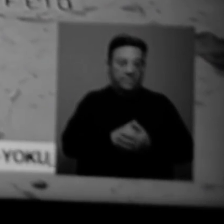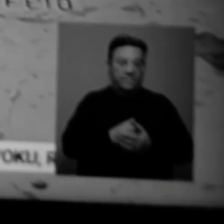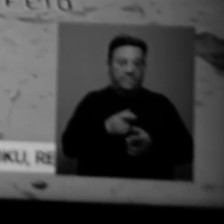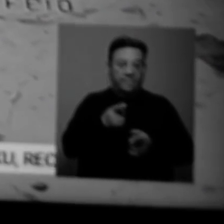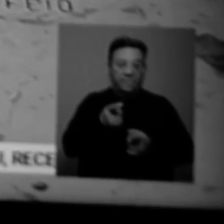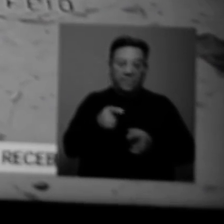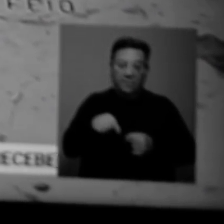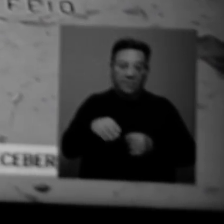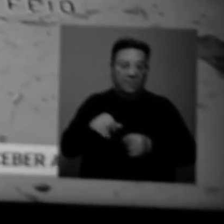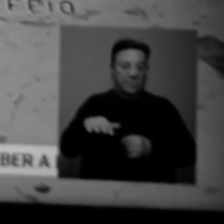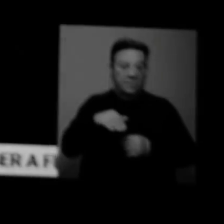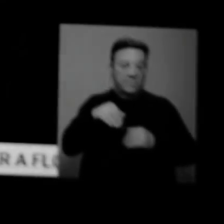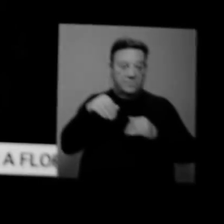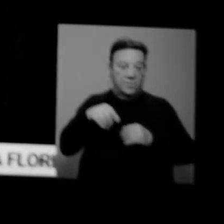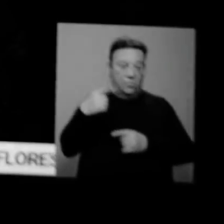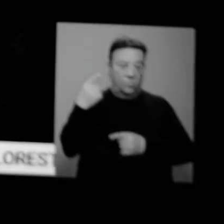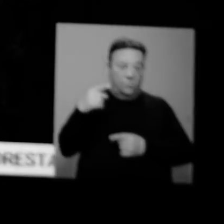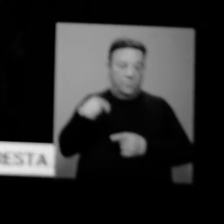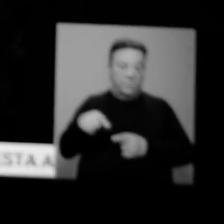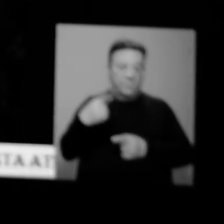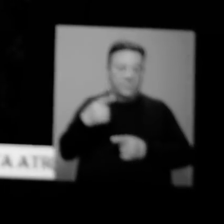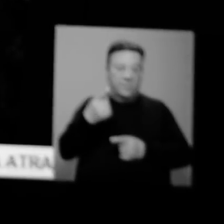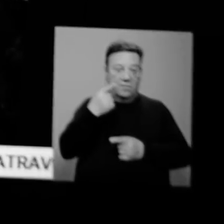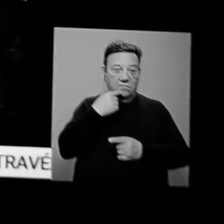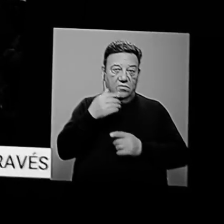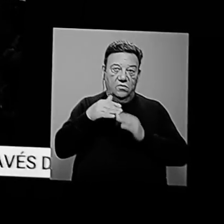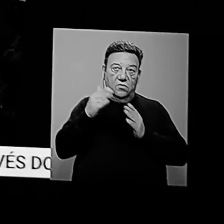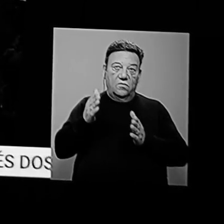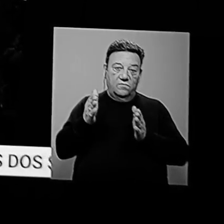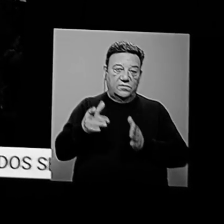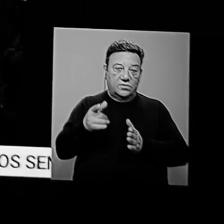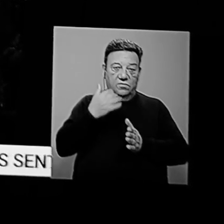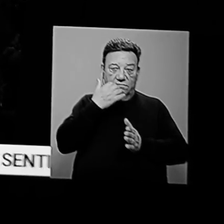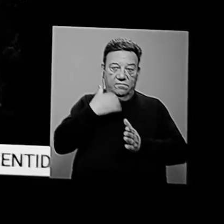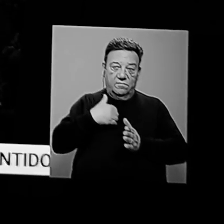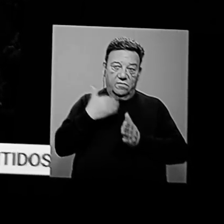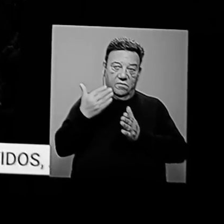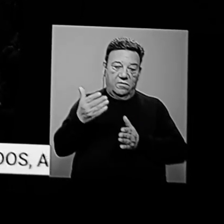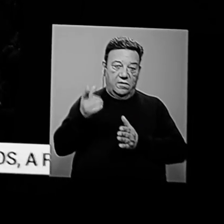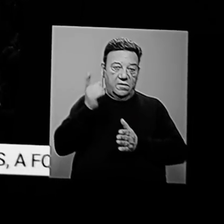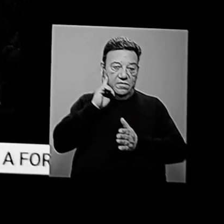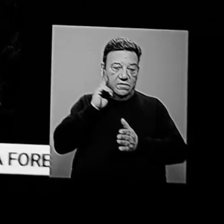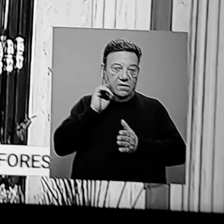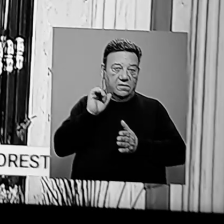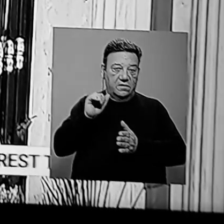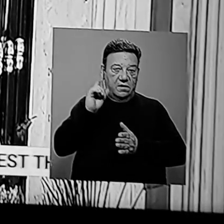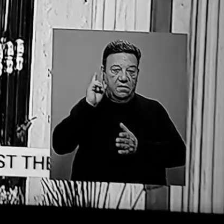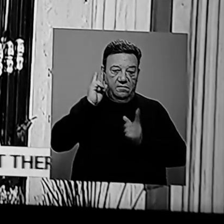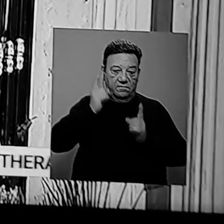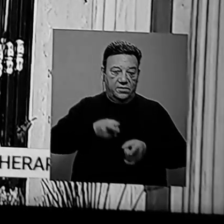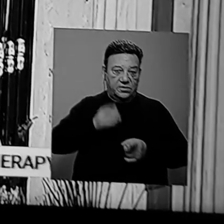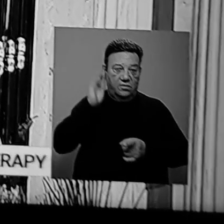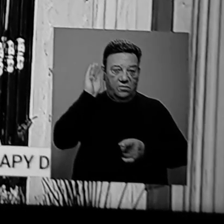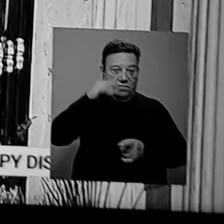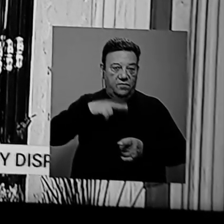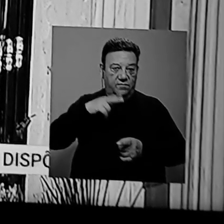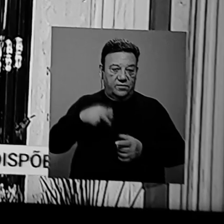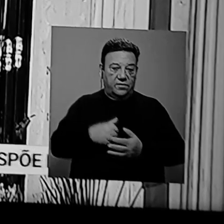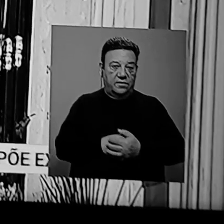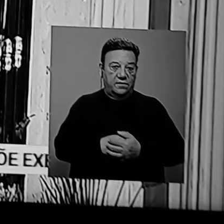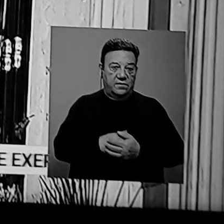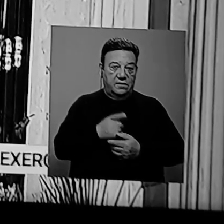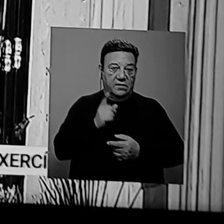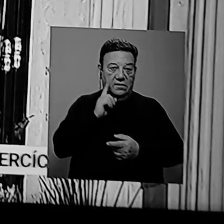é um cemitério, o único cemitério que tem um mausoléu que honra a data da implantação da República em Portugal. E é